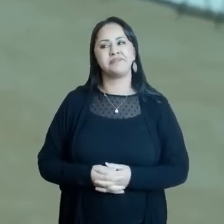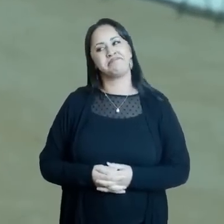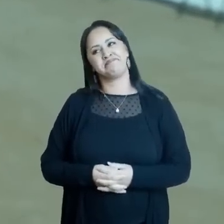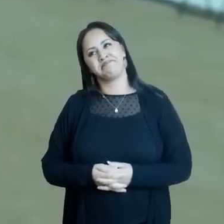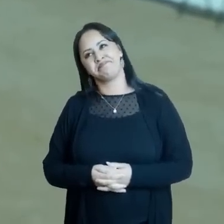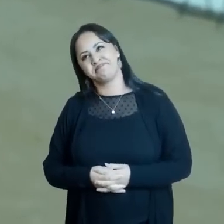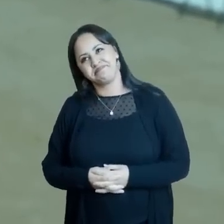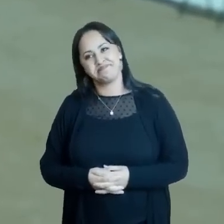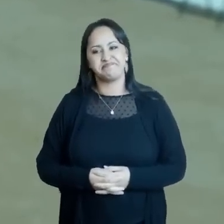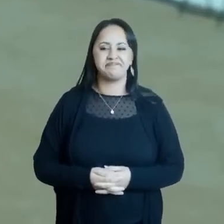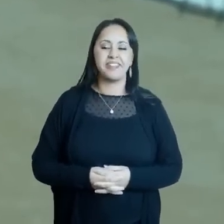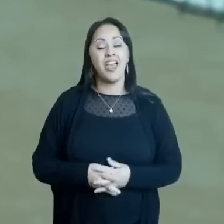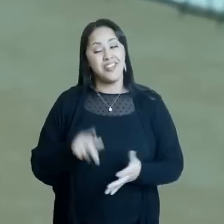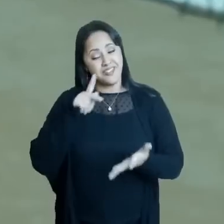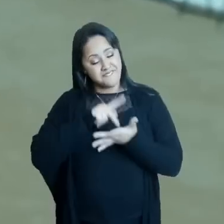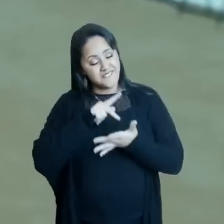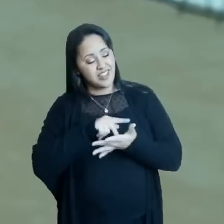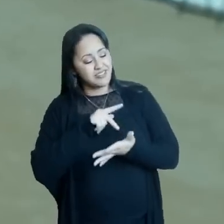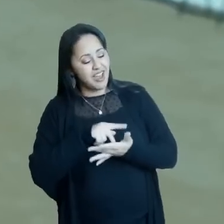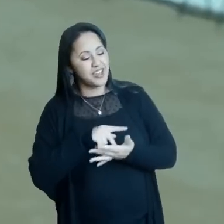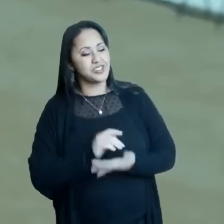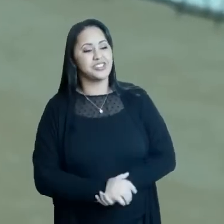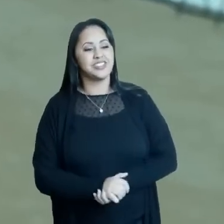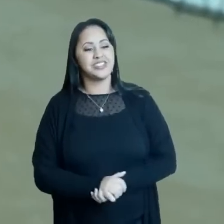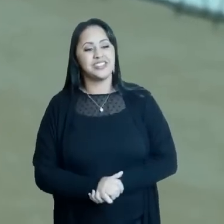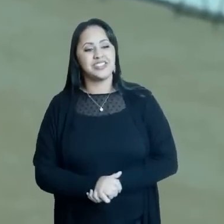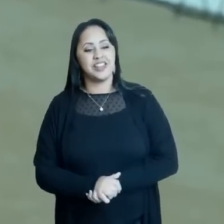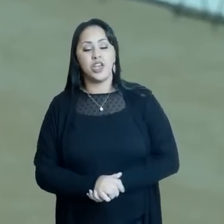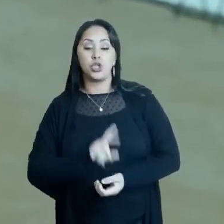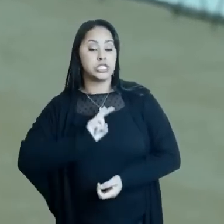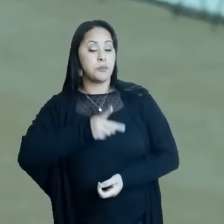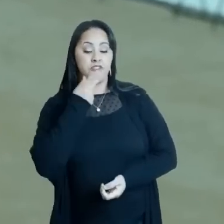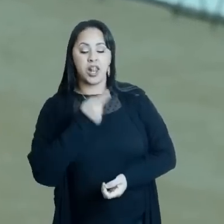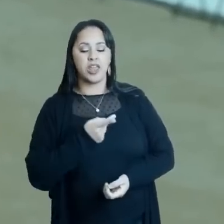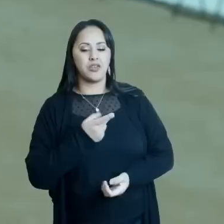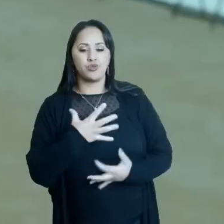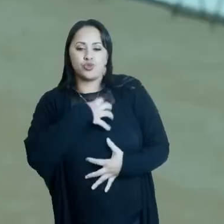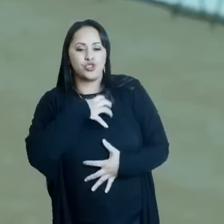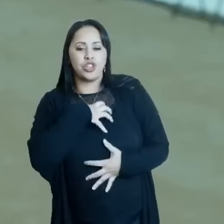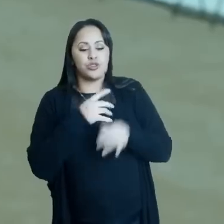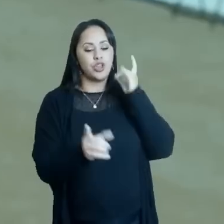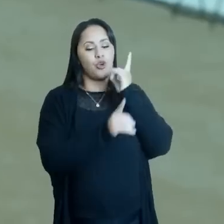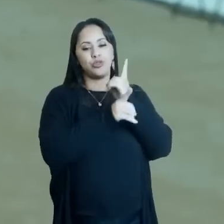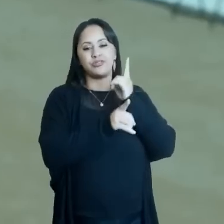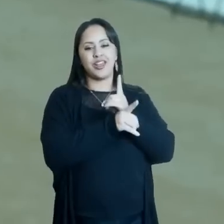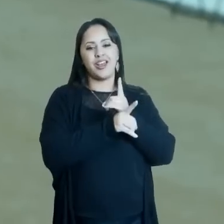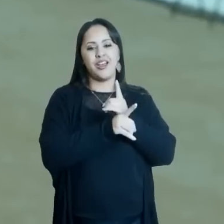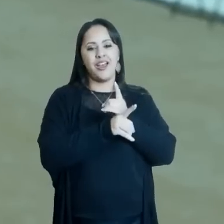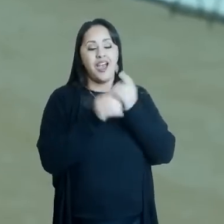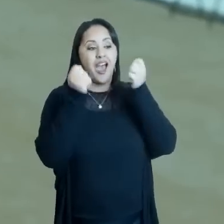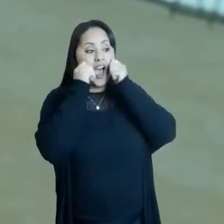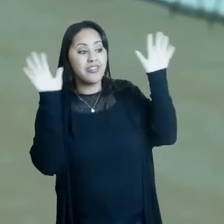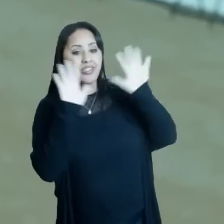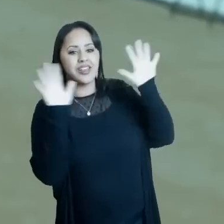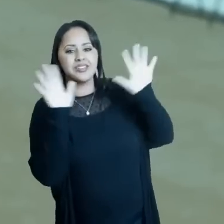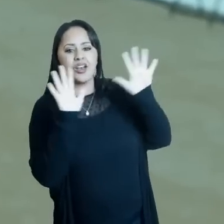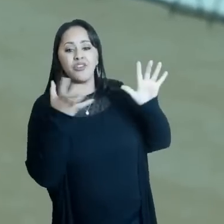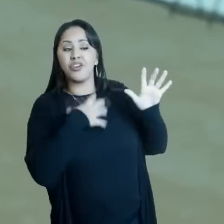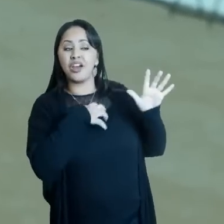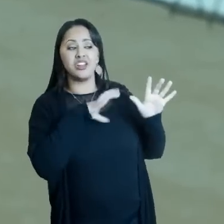Kaiser, na verdade, foi como eu sempre te falei. A única forma de eu encontrar a sua atenção foi daquela forma, Sim.